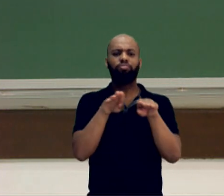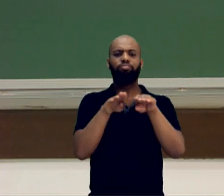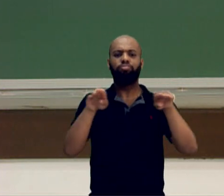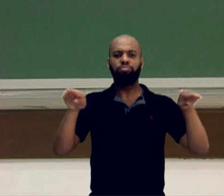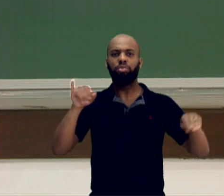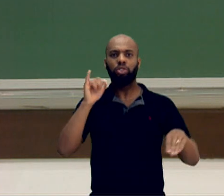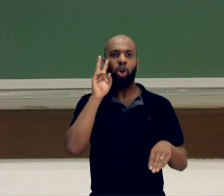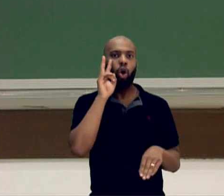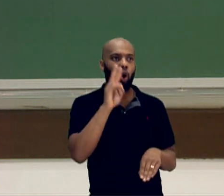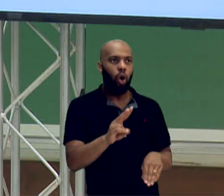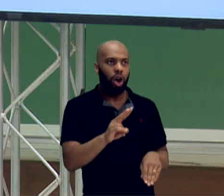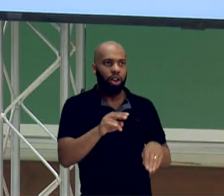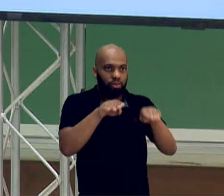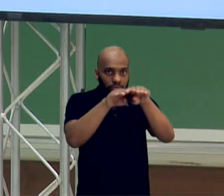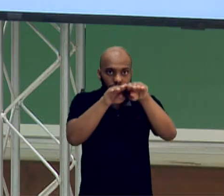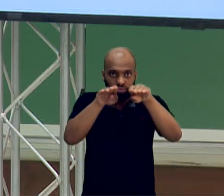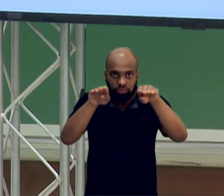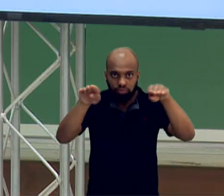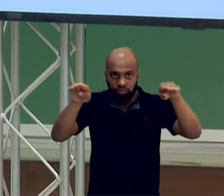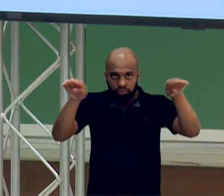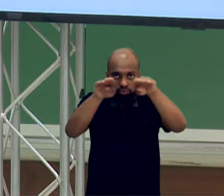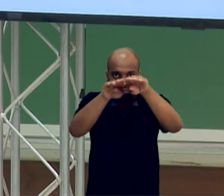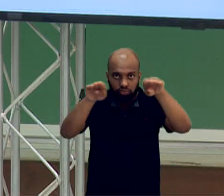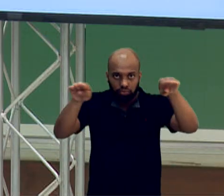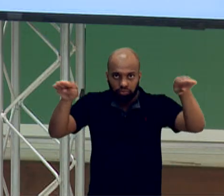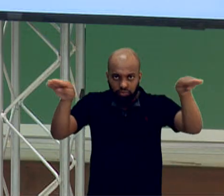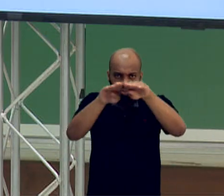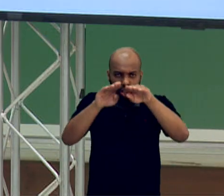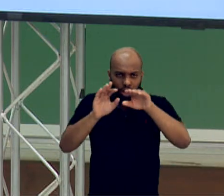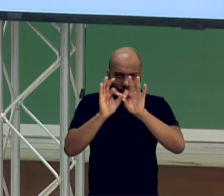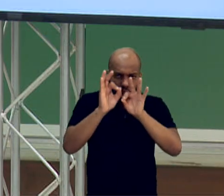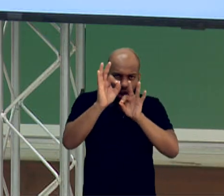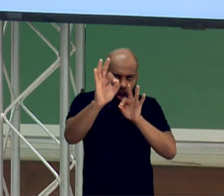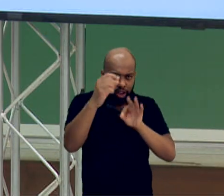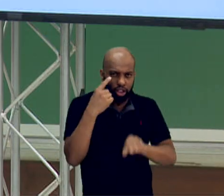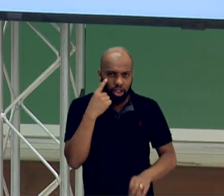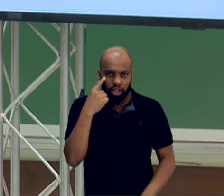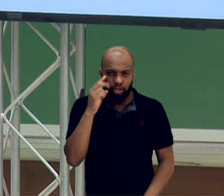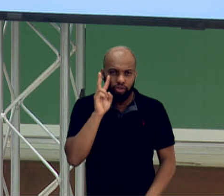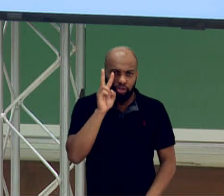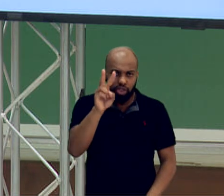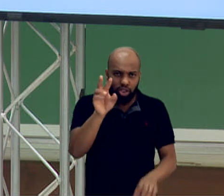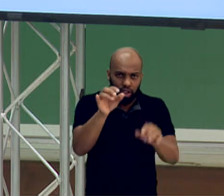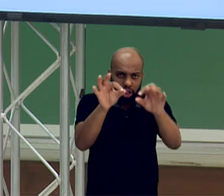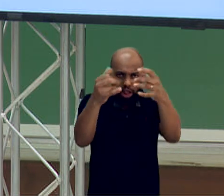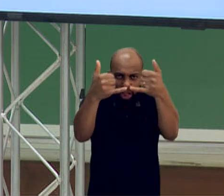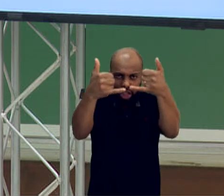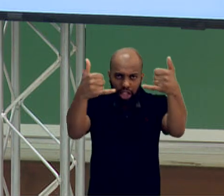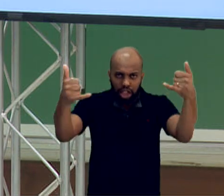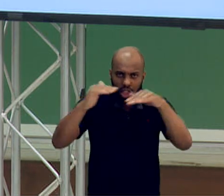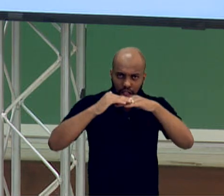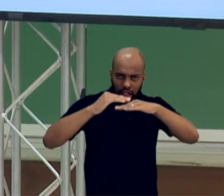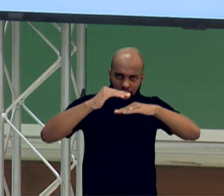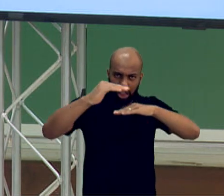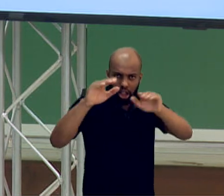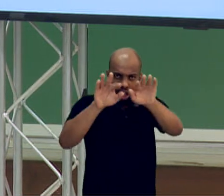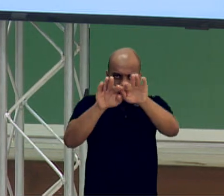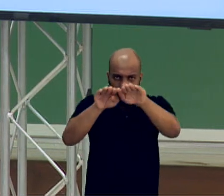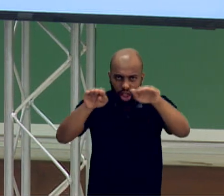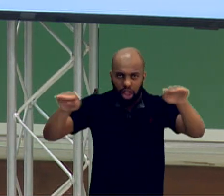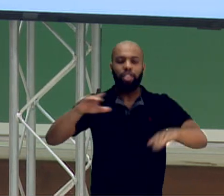bem? Aqui presta bastante atenção aqui nessas imagens. Olha aqui essa imagem aqui do